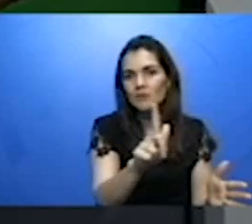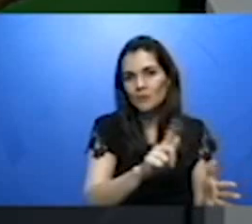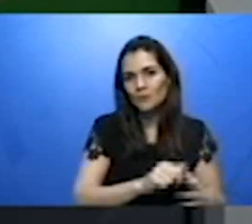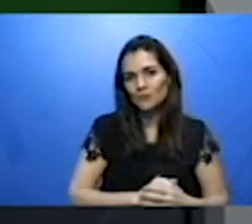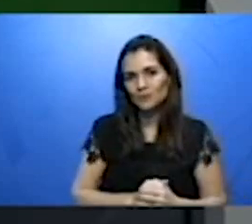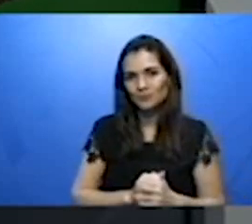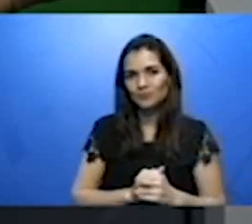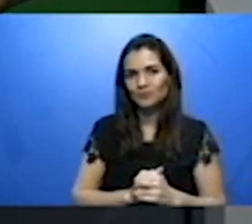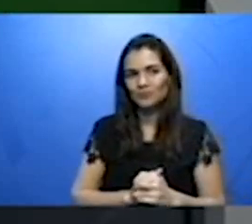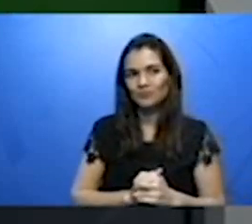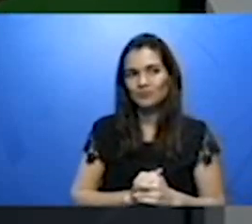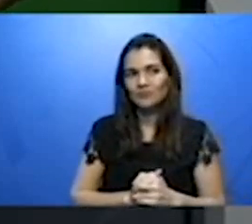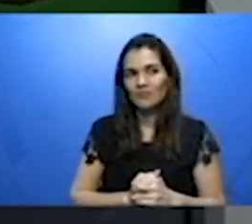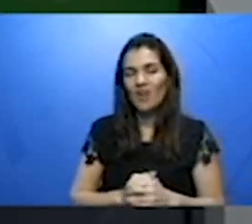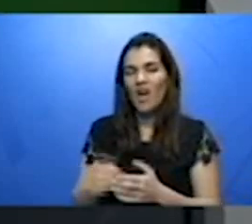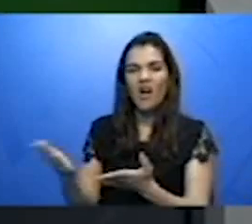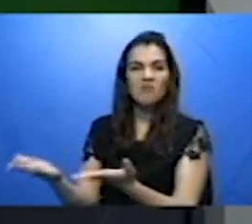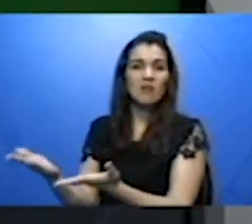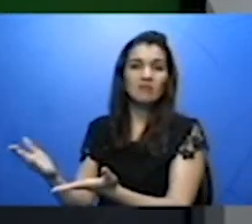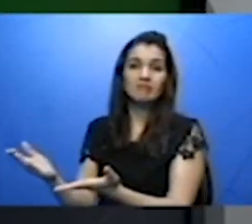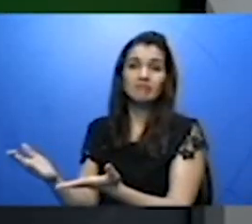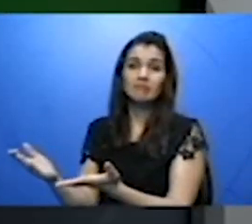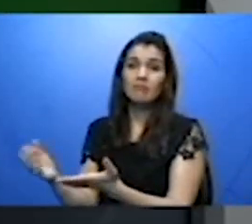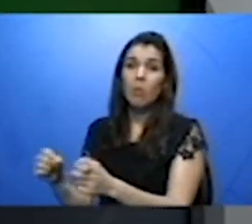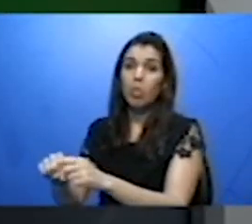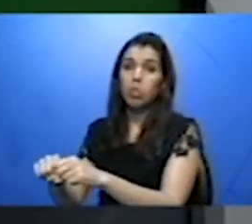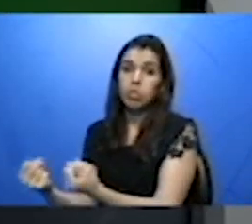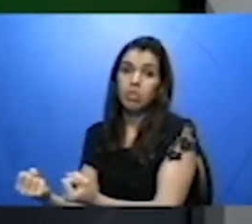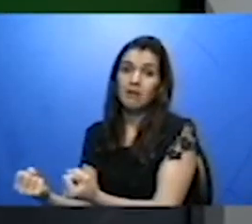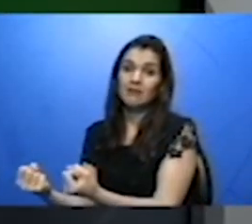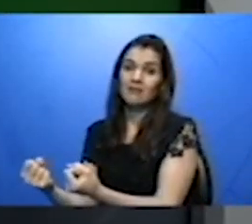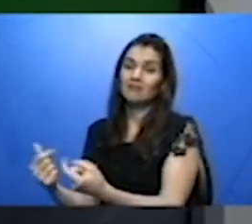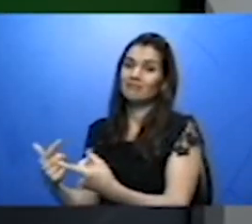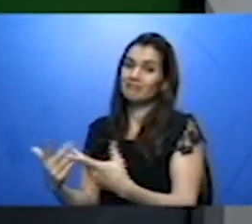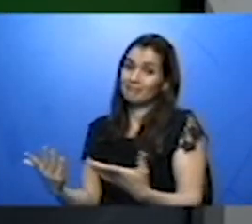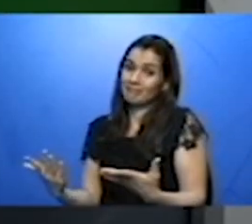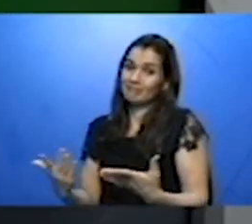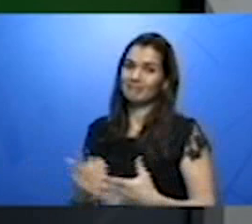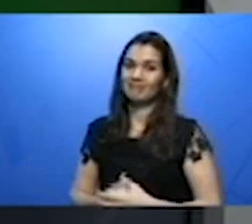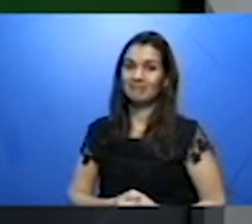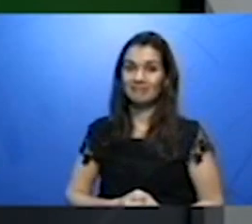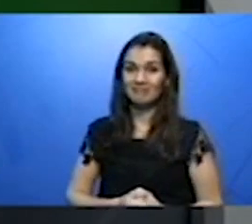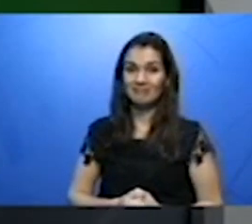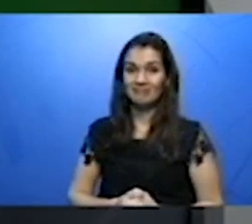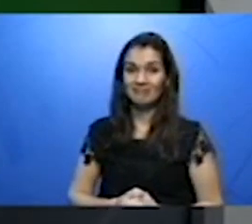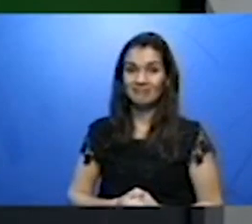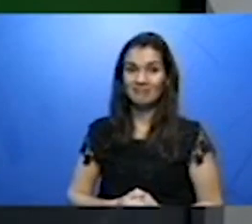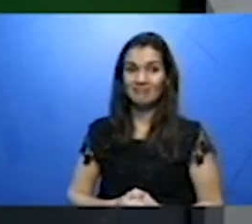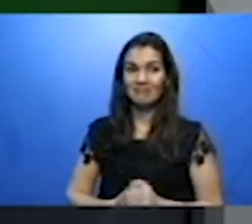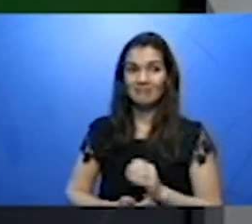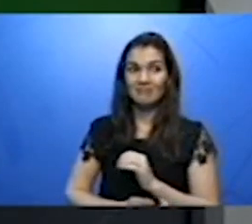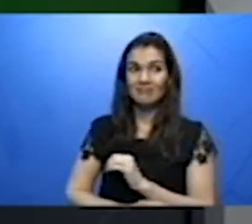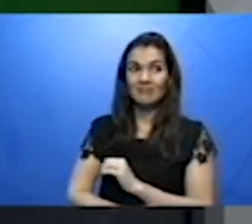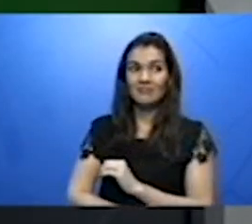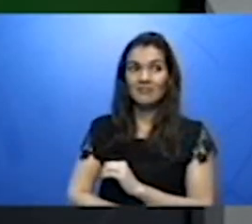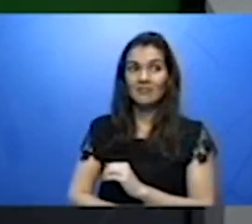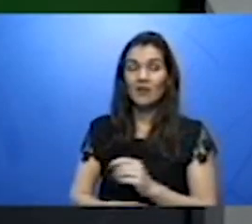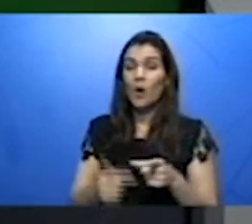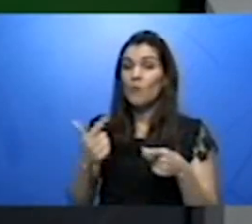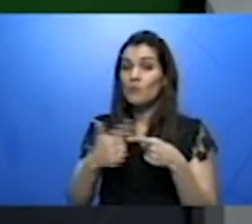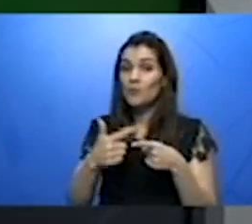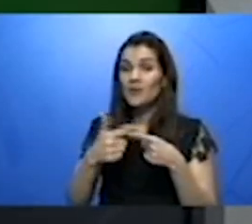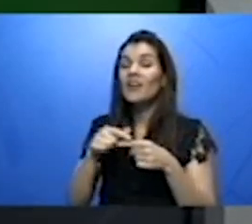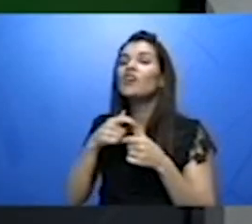aqui a balança não suportaria ela que quebrar em toda Olha lá porque porque o